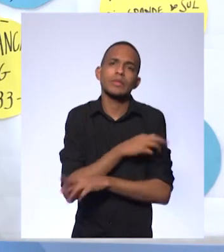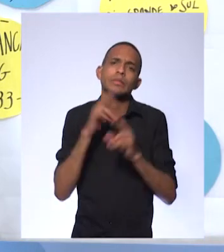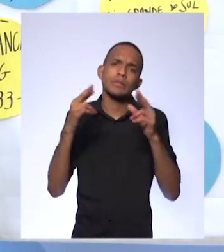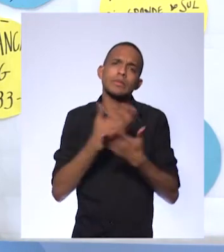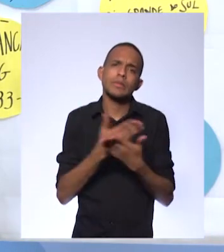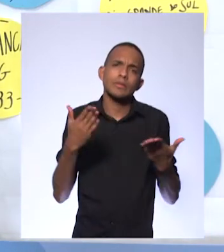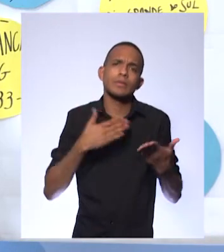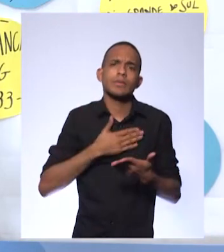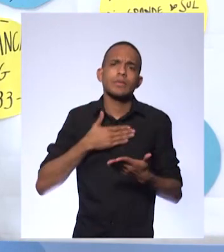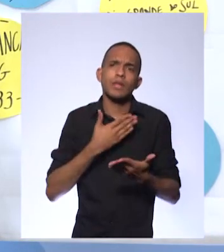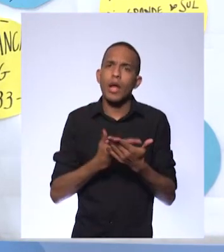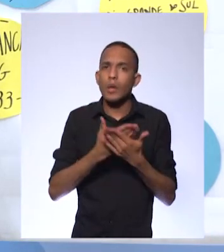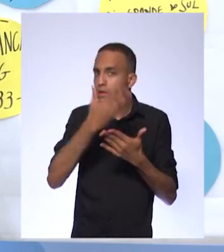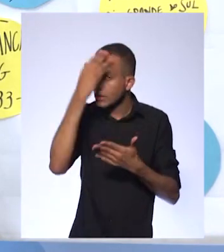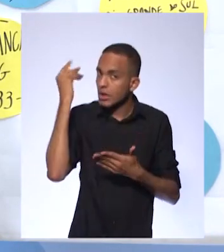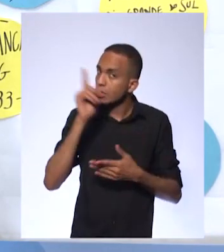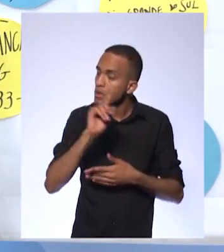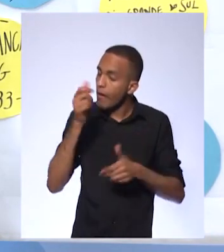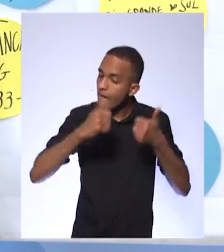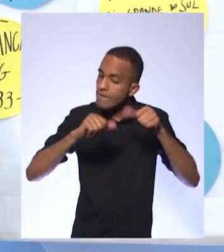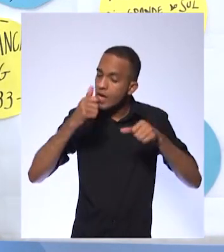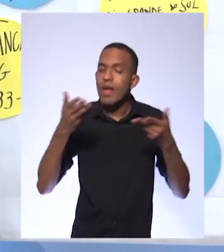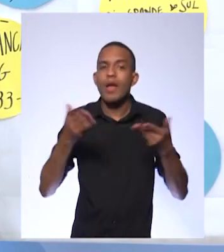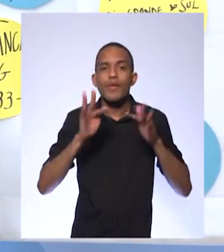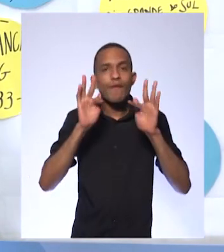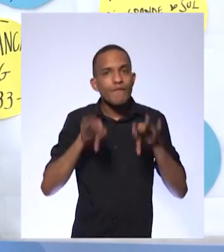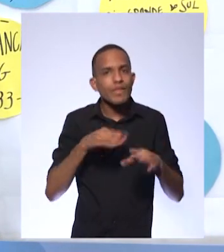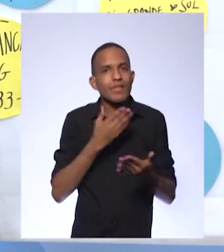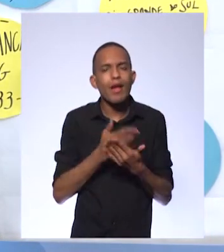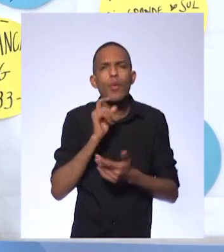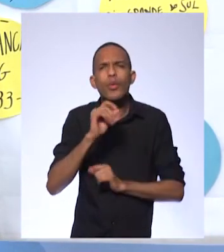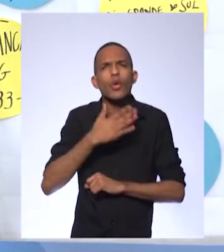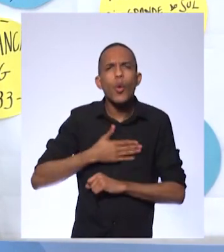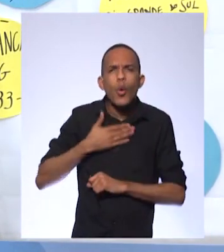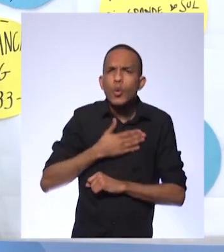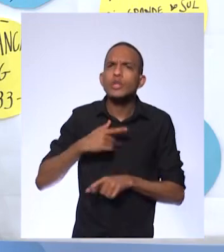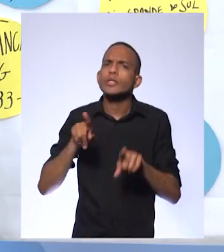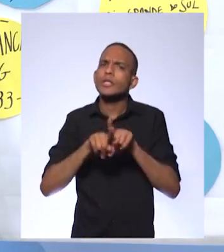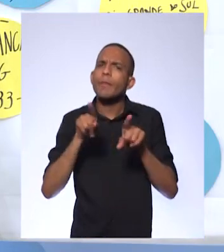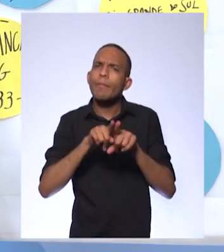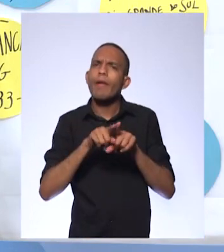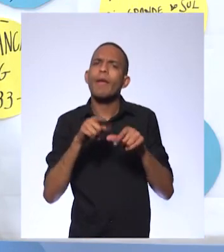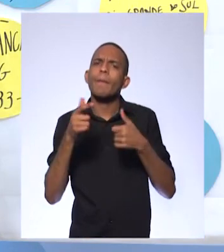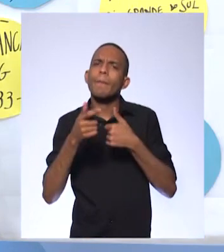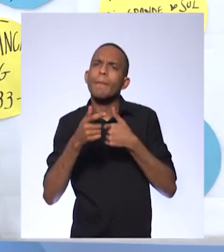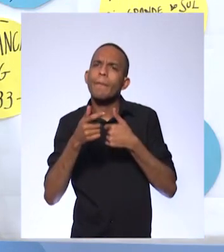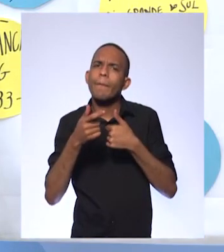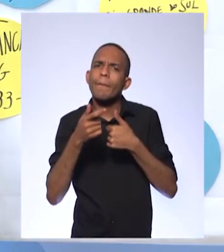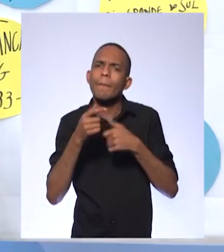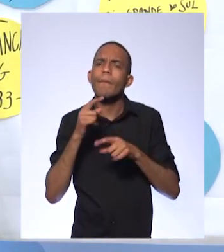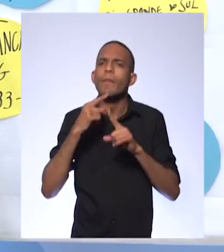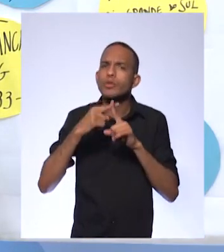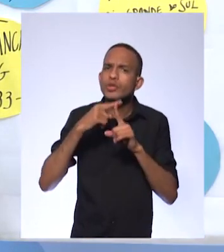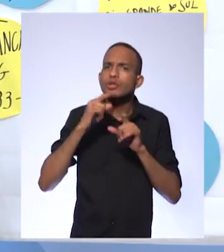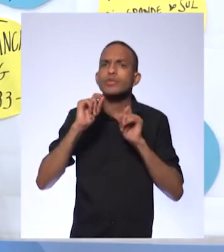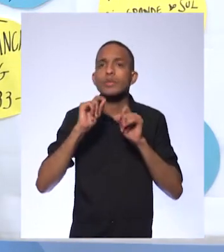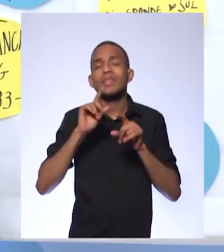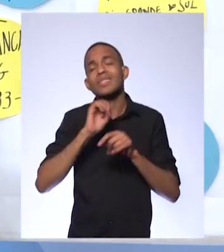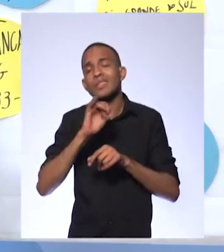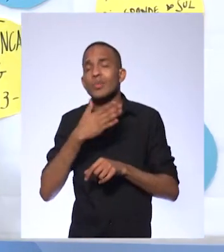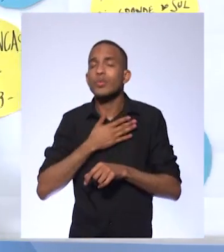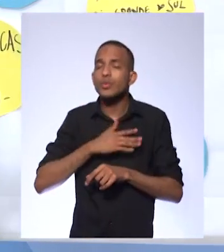gostado da aula. Não se esqueçam de avaliar agora ao final. O que vocês gostaram, dá lá um positivo. O que vocês não gostaram também, menciona para que nós